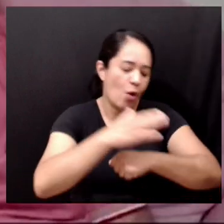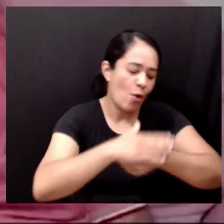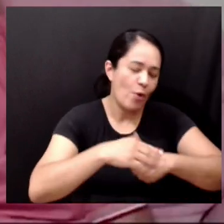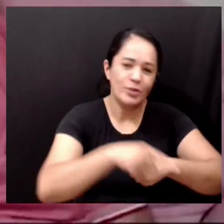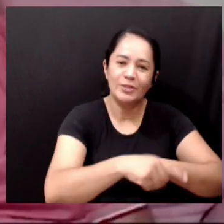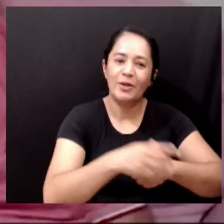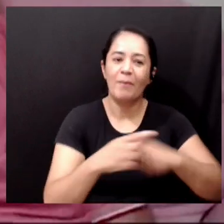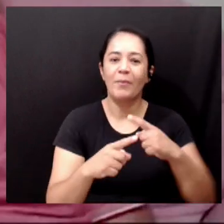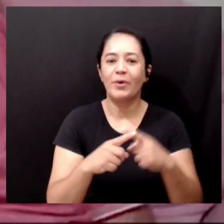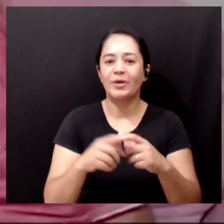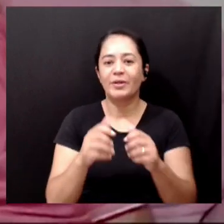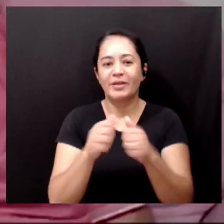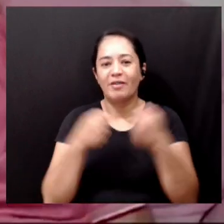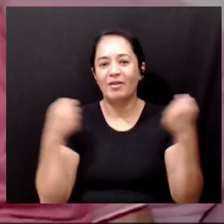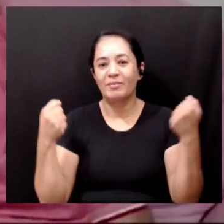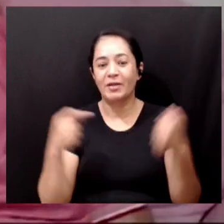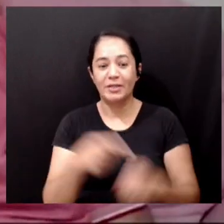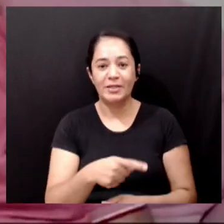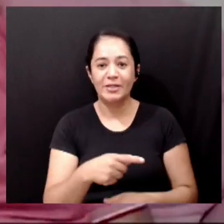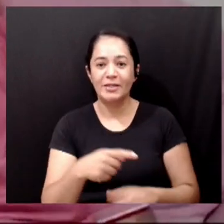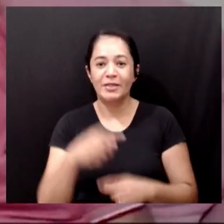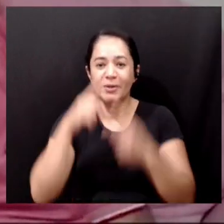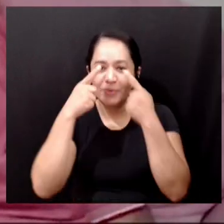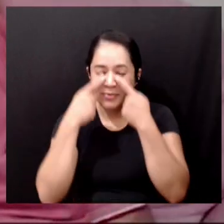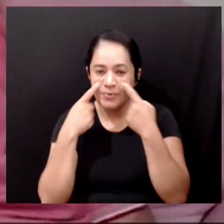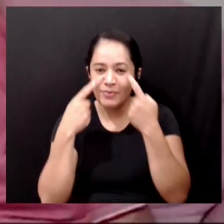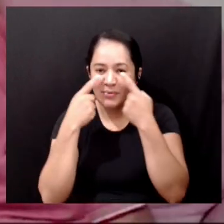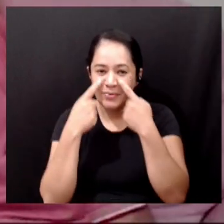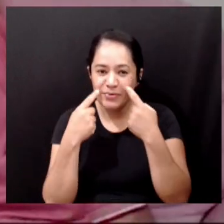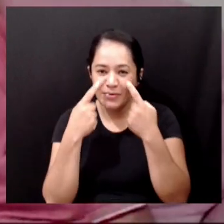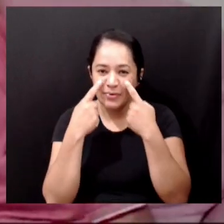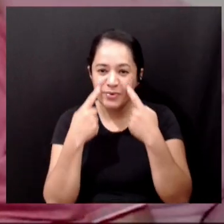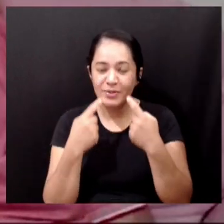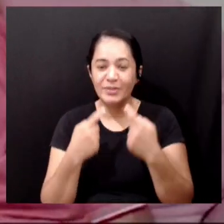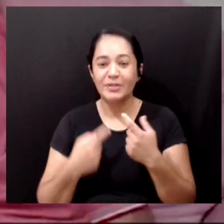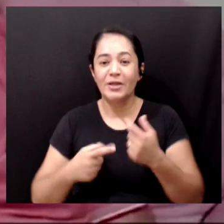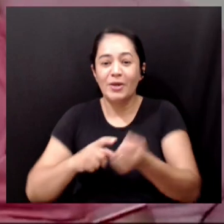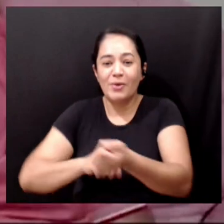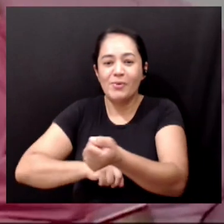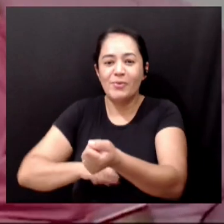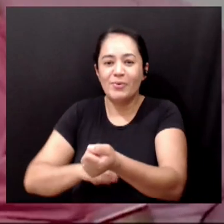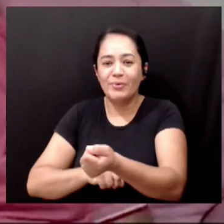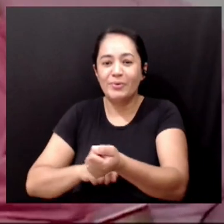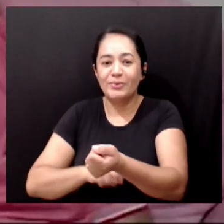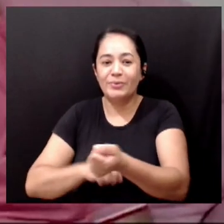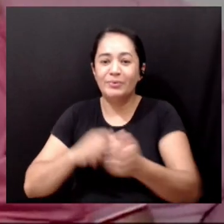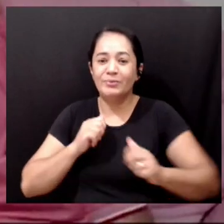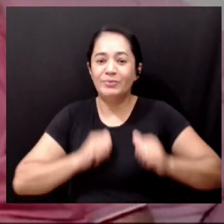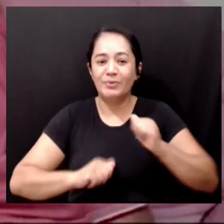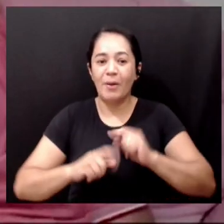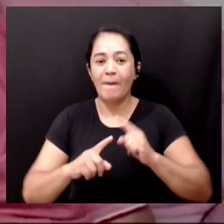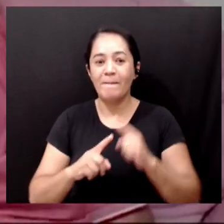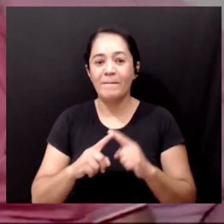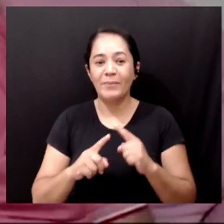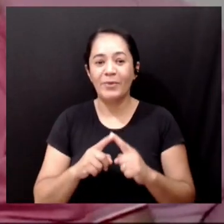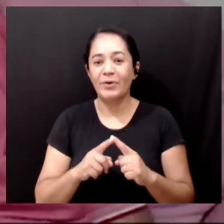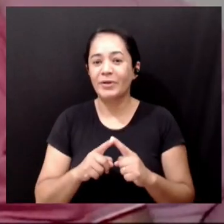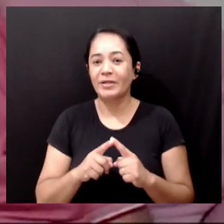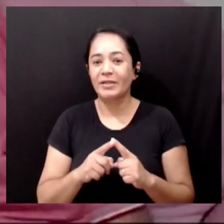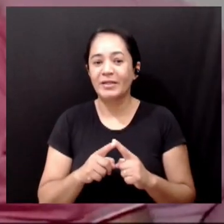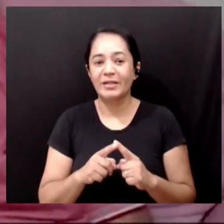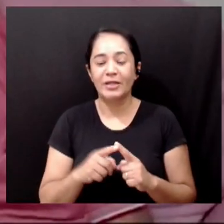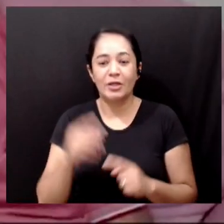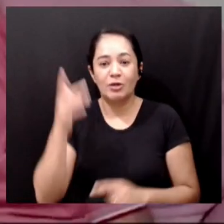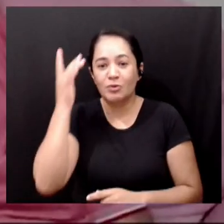ele chorando. Ele estava muito nervoso, porque eu não sei o que ele estava pensando, coitadinho, com